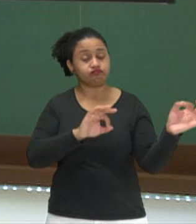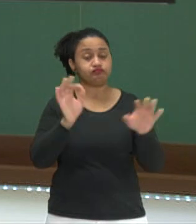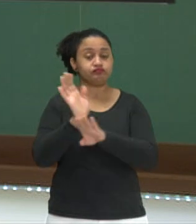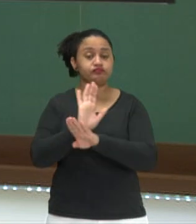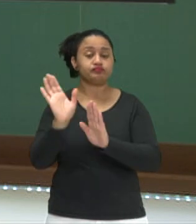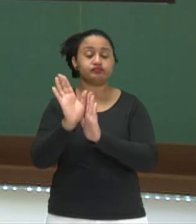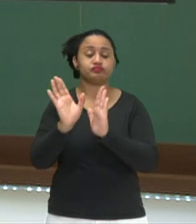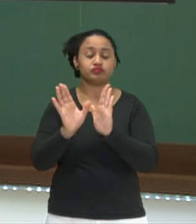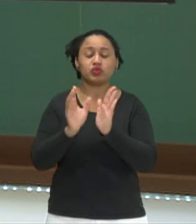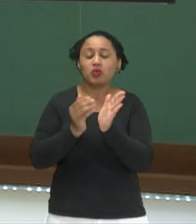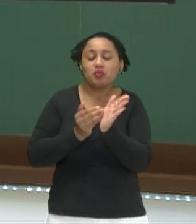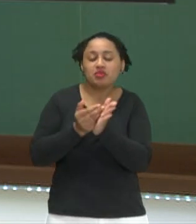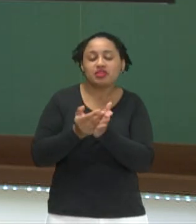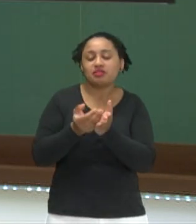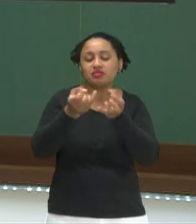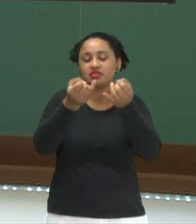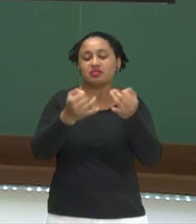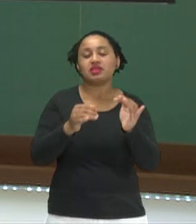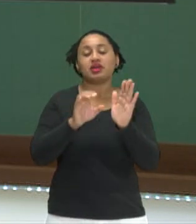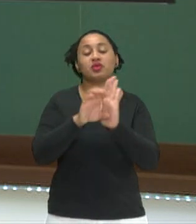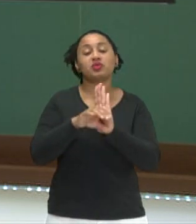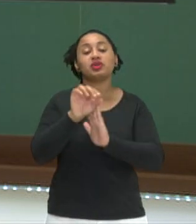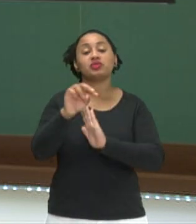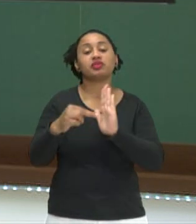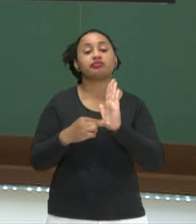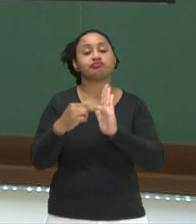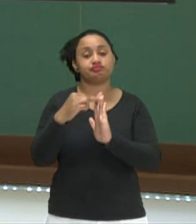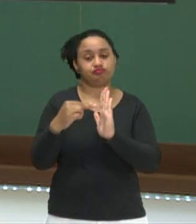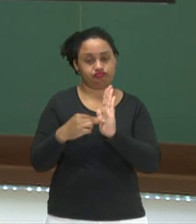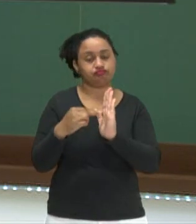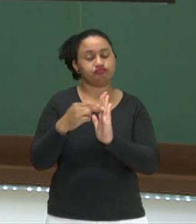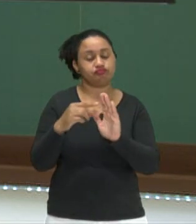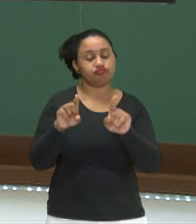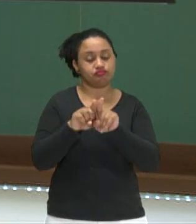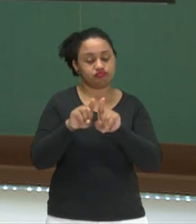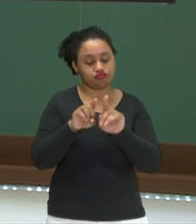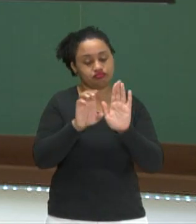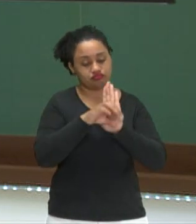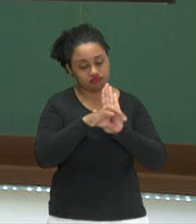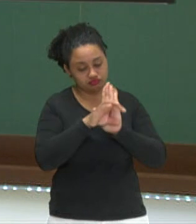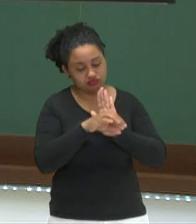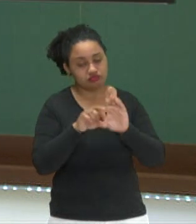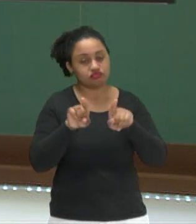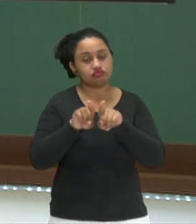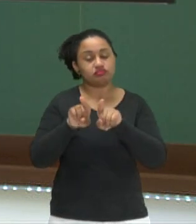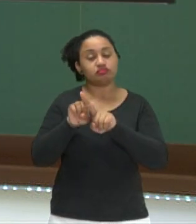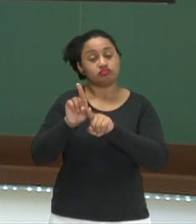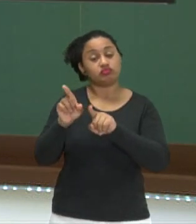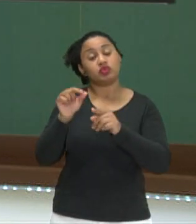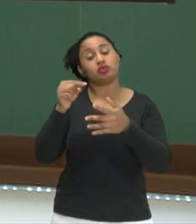gente começou a conversar a respeito do prisma. Falamos sobre as definições